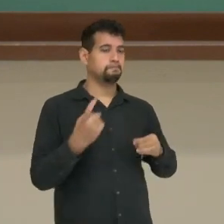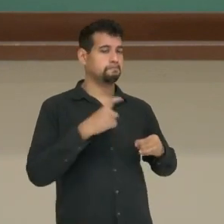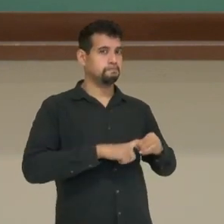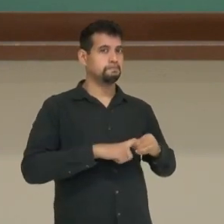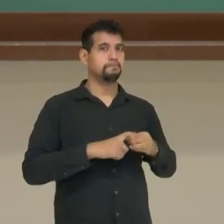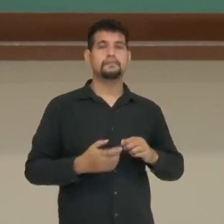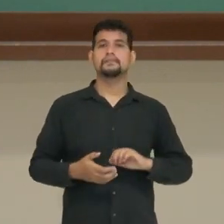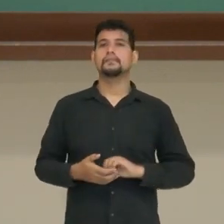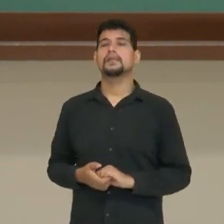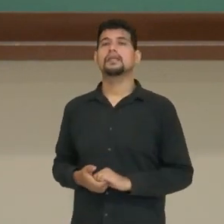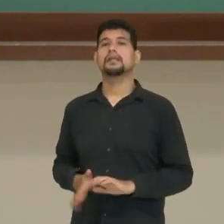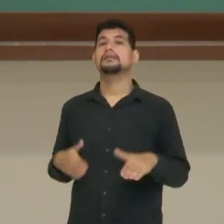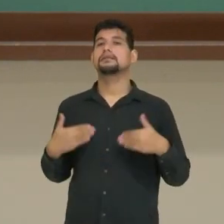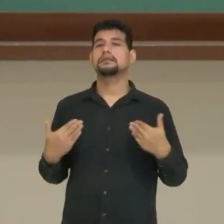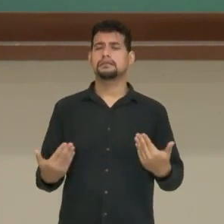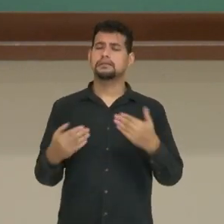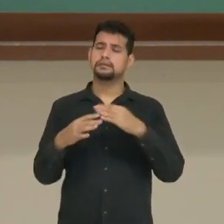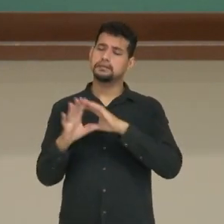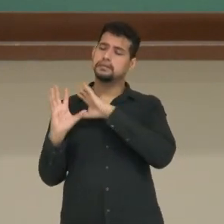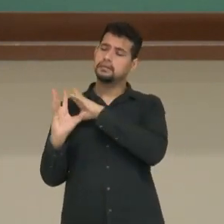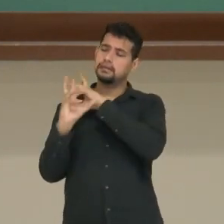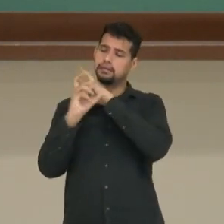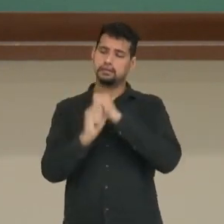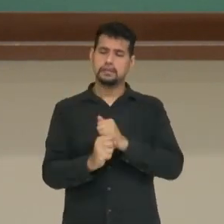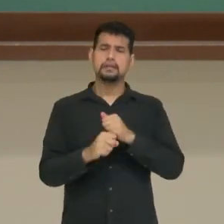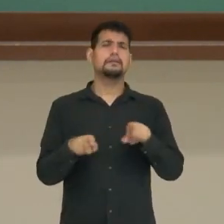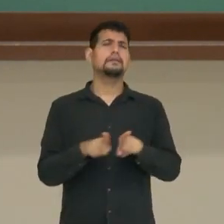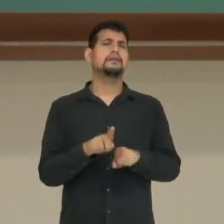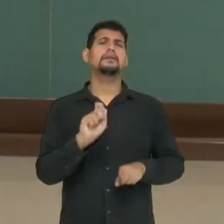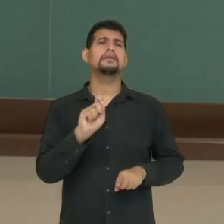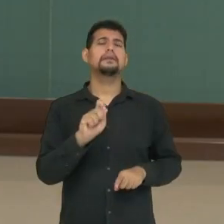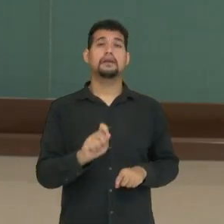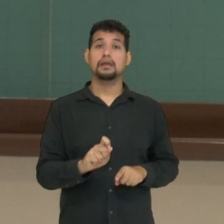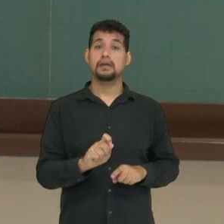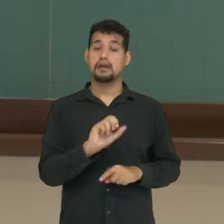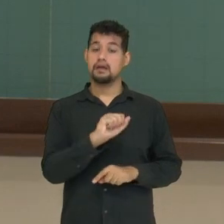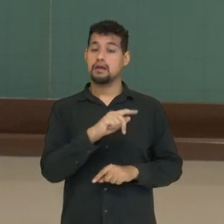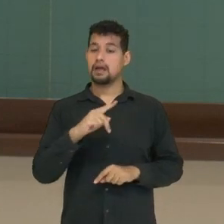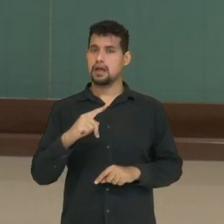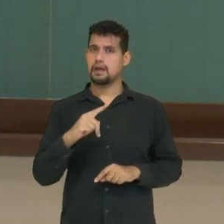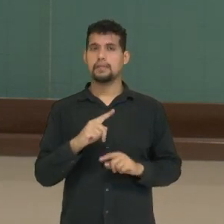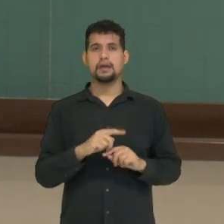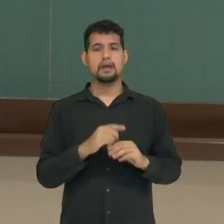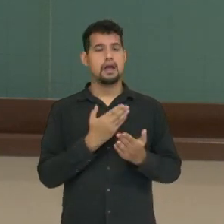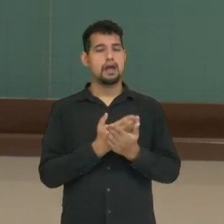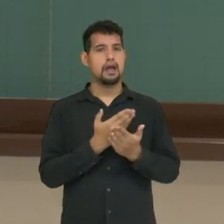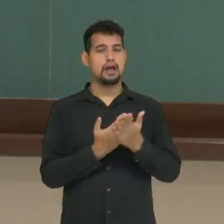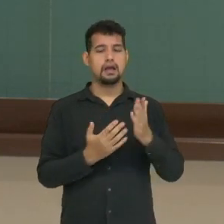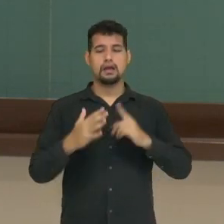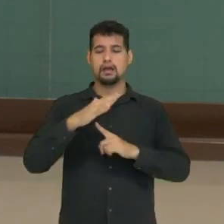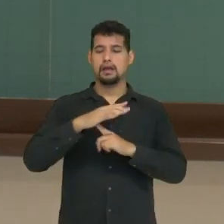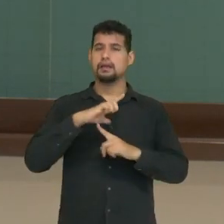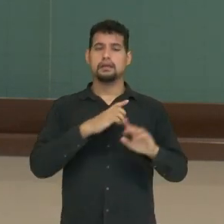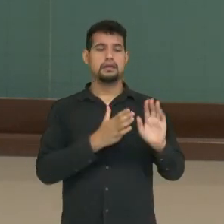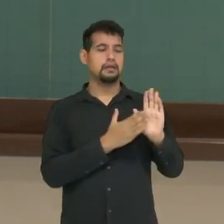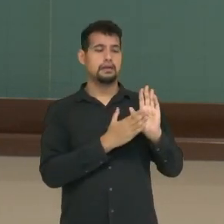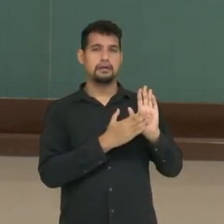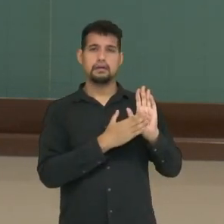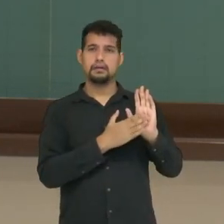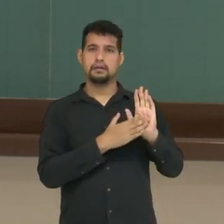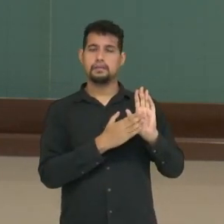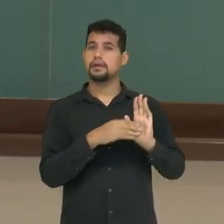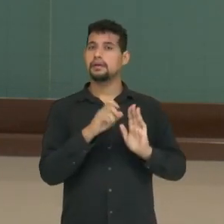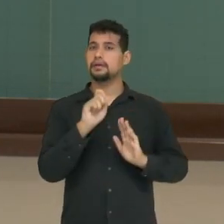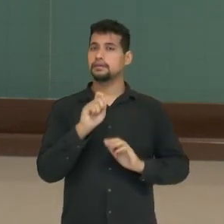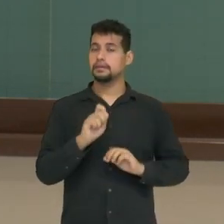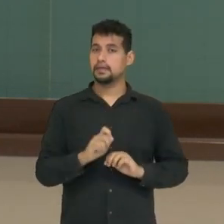voltei. Então, retomando aqui, o que eu tenho? No aplicativo Aula Paraná, eu tenho a proposta de redação com